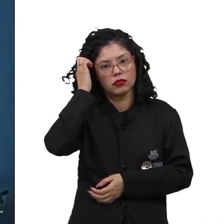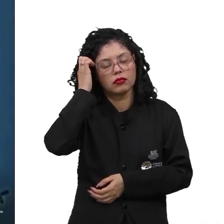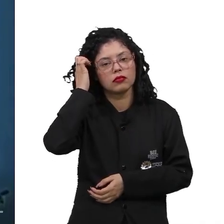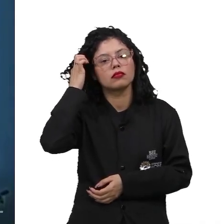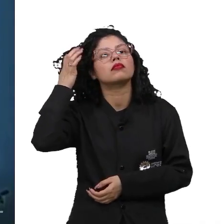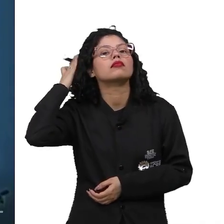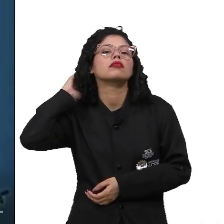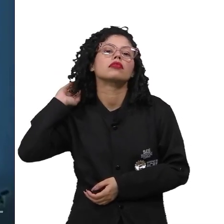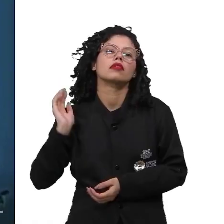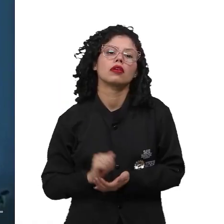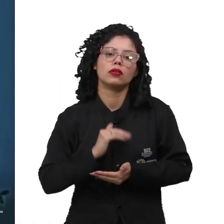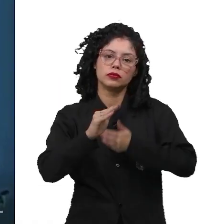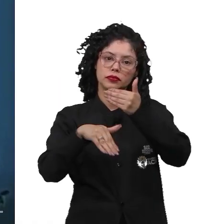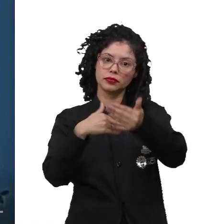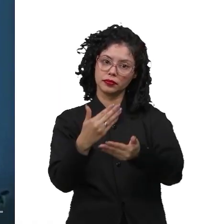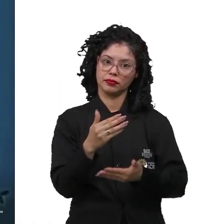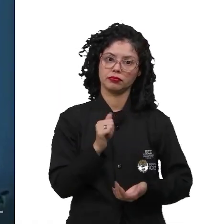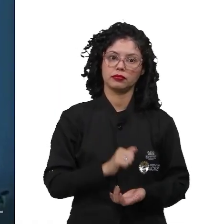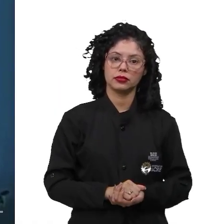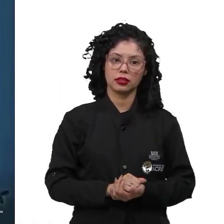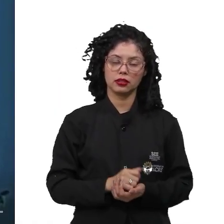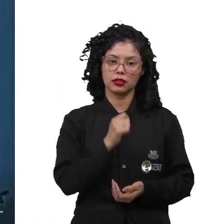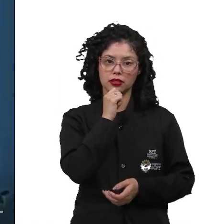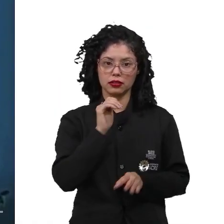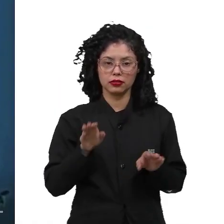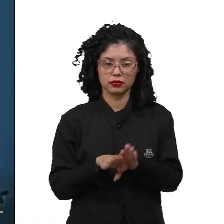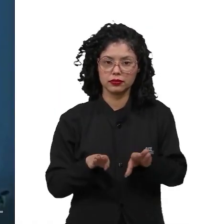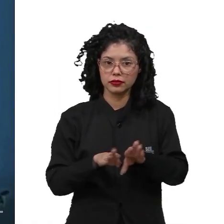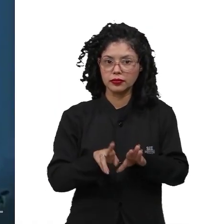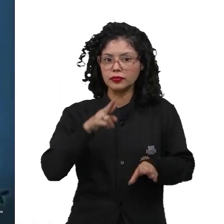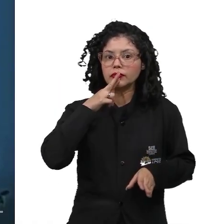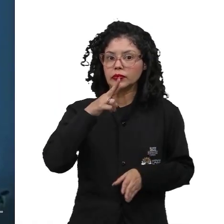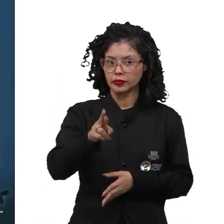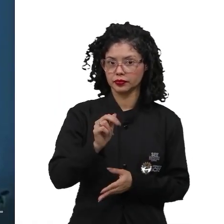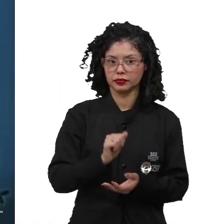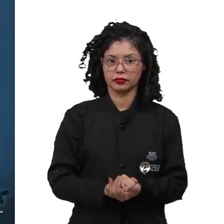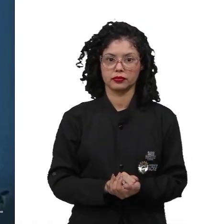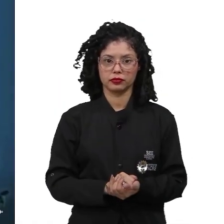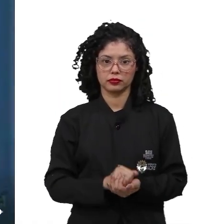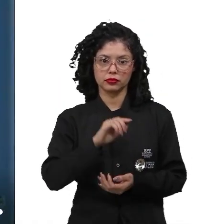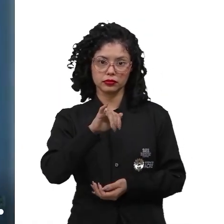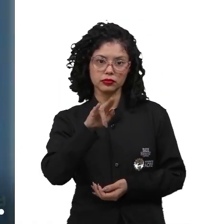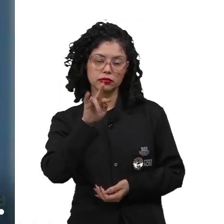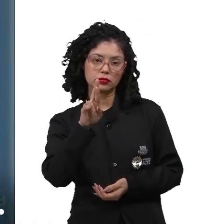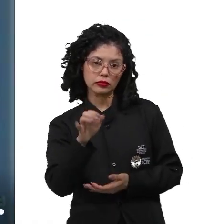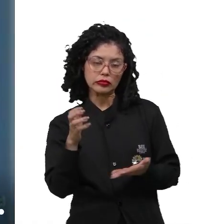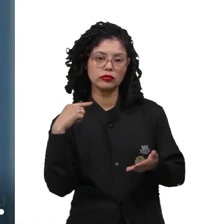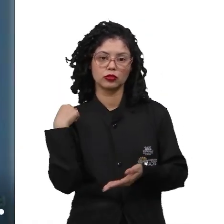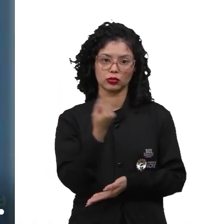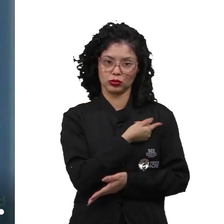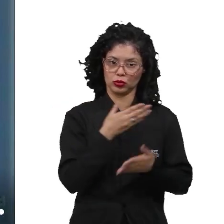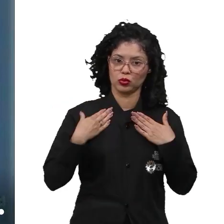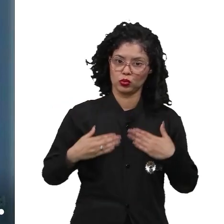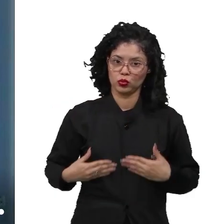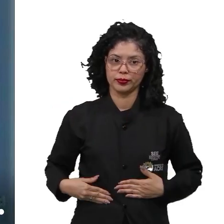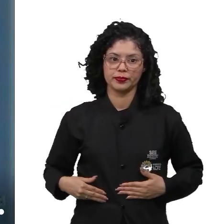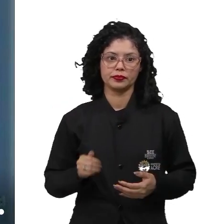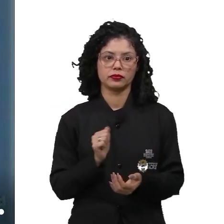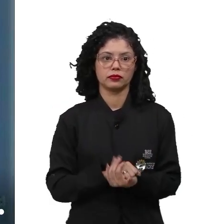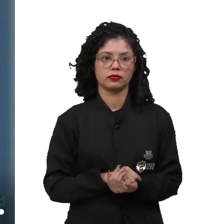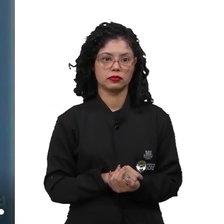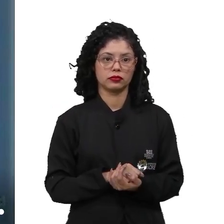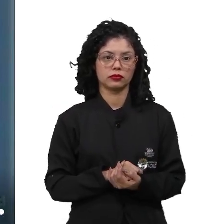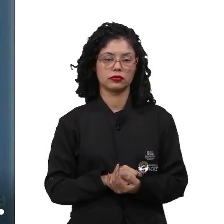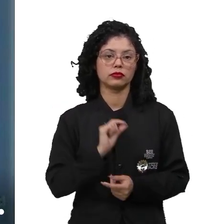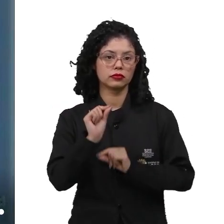legal, né, todo esse processo. Então, isso é um tipo de resposta, né, imune inata ali do nosso organismo. Então, a